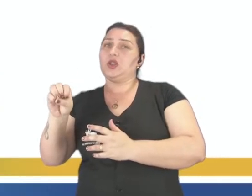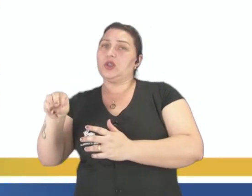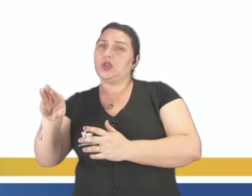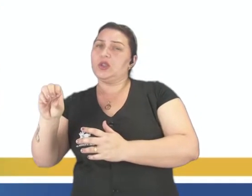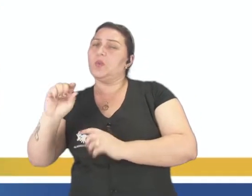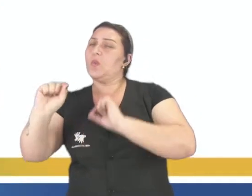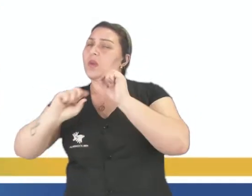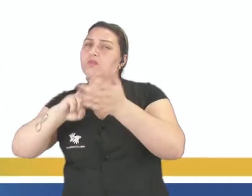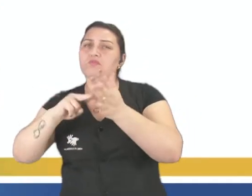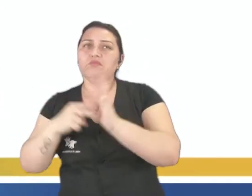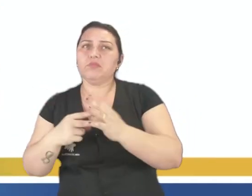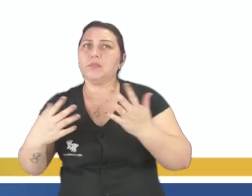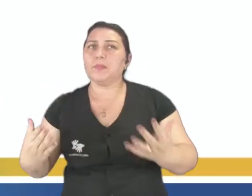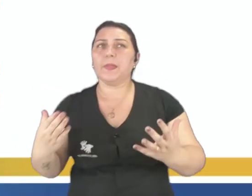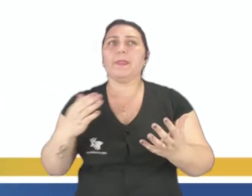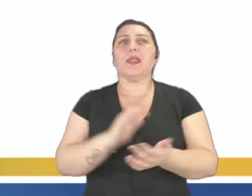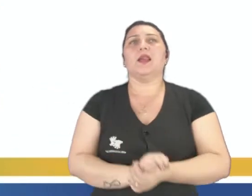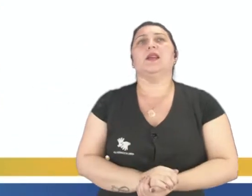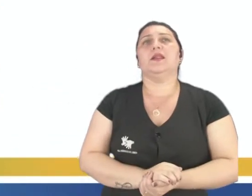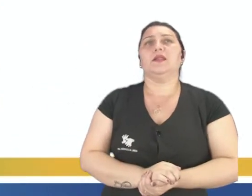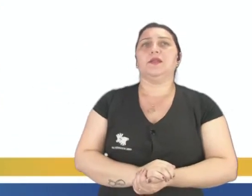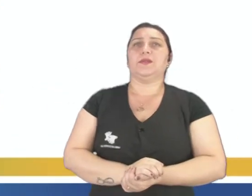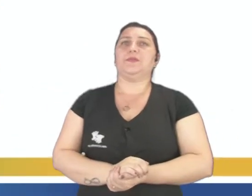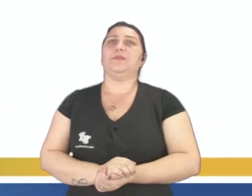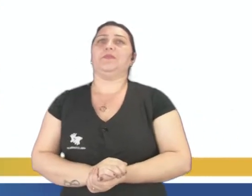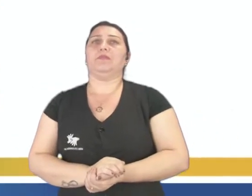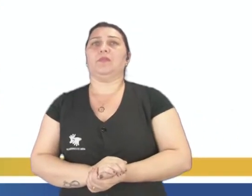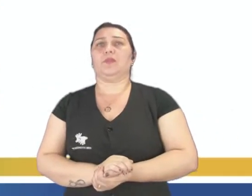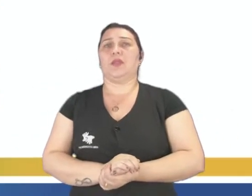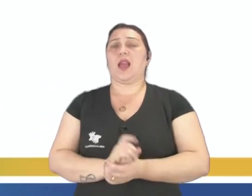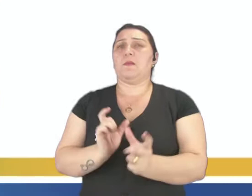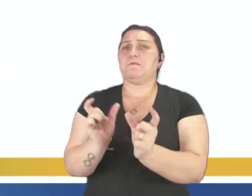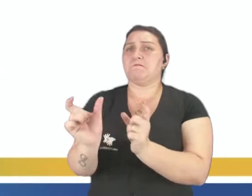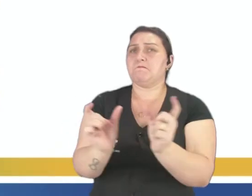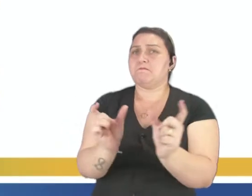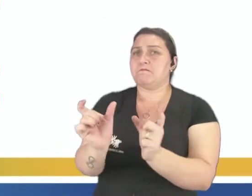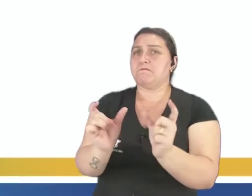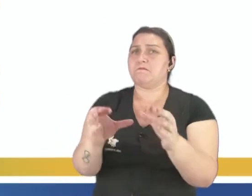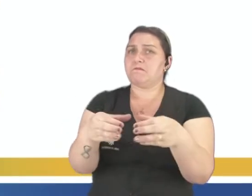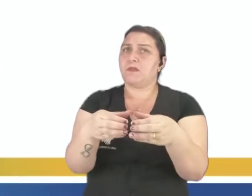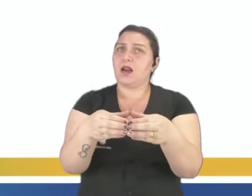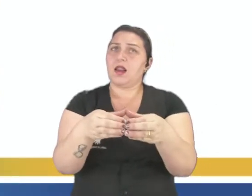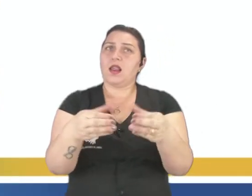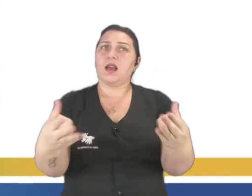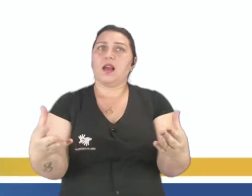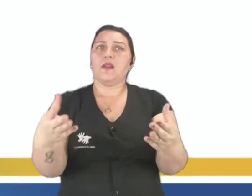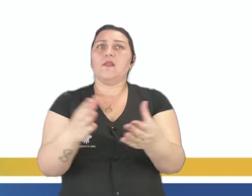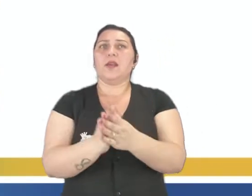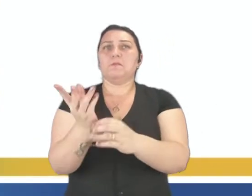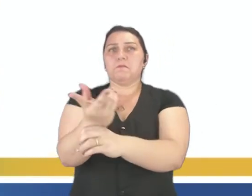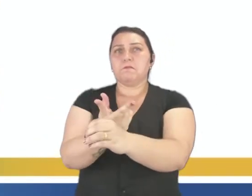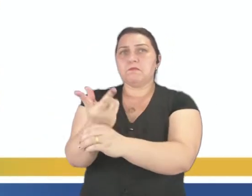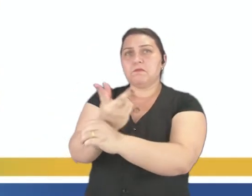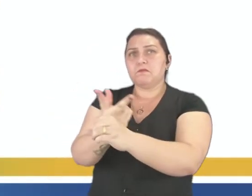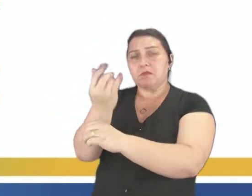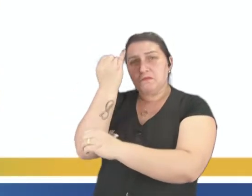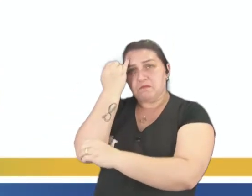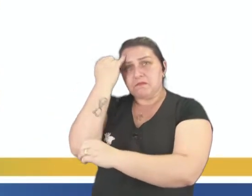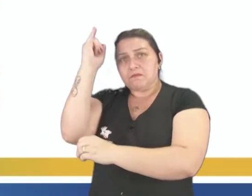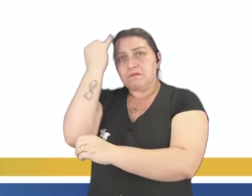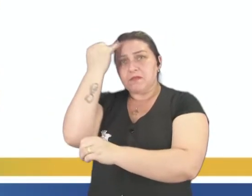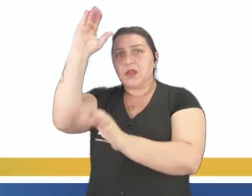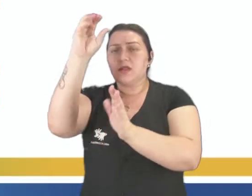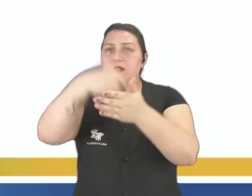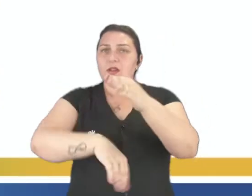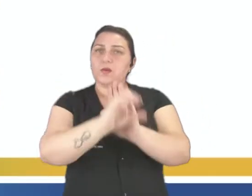Então vamos ver o que é isso. Enquanto o cultismo ele é determinado pelo jogo de palavras, né? Ele busca ali um joguinho de